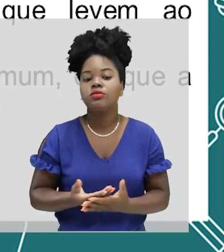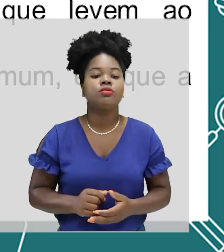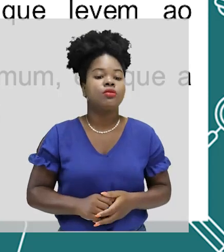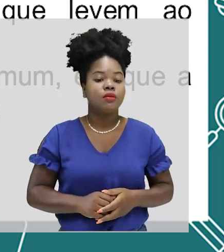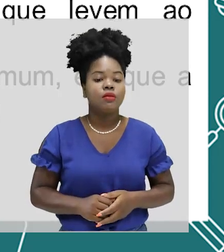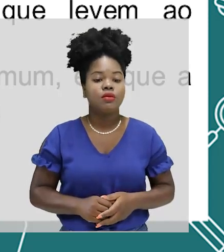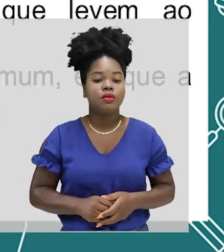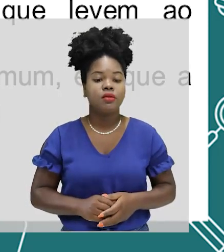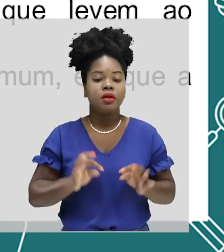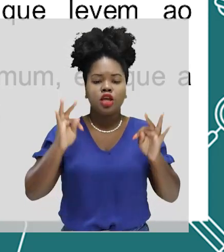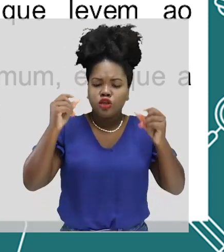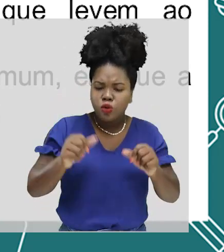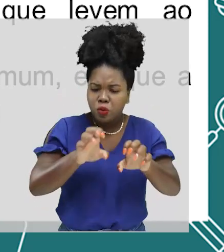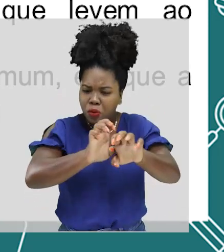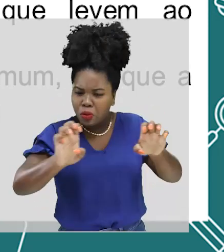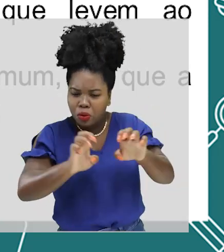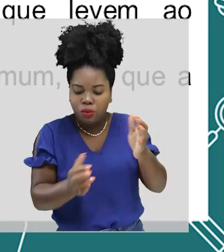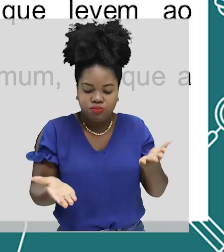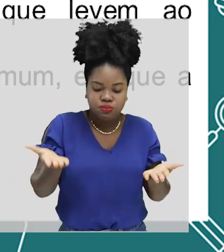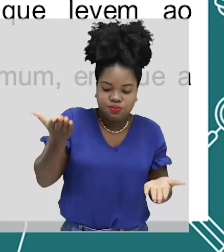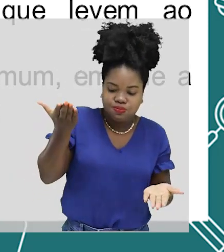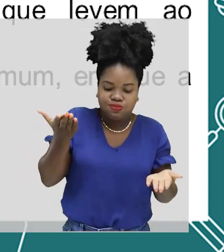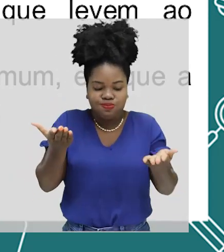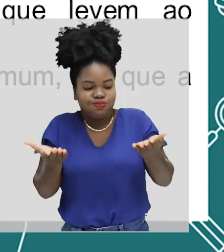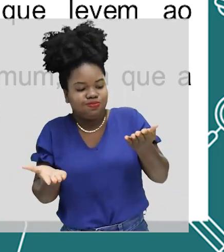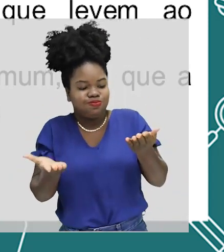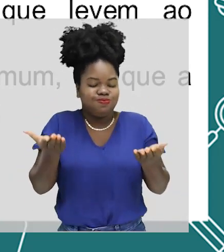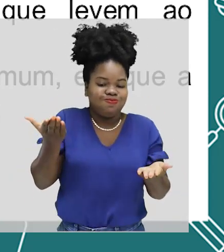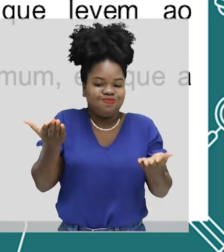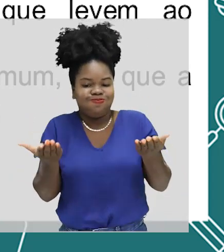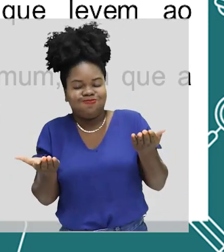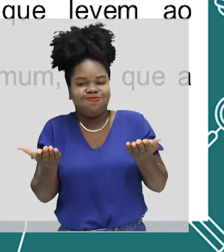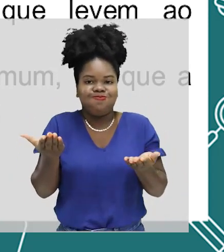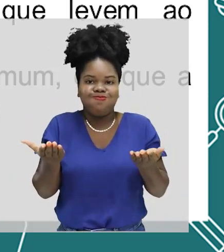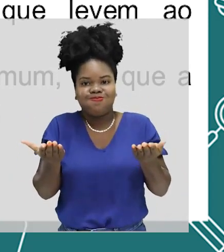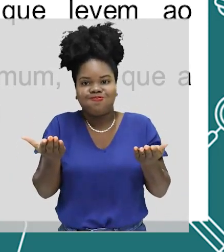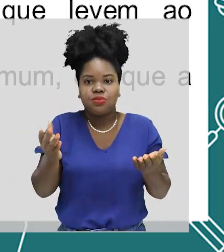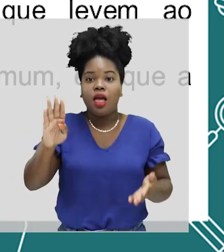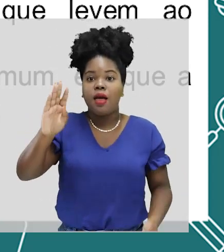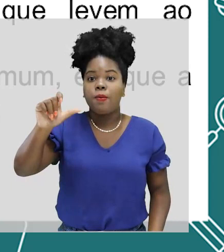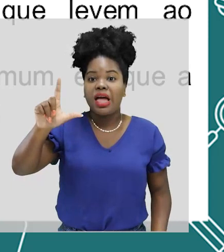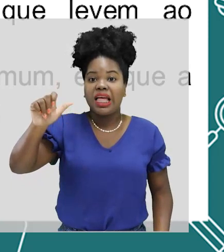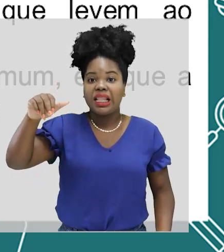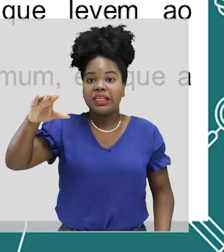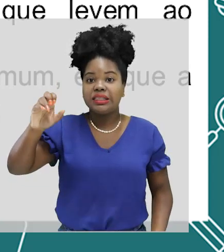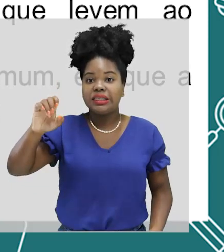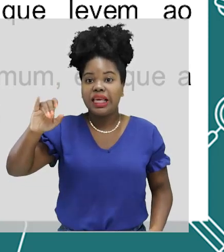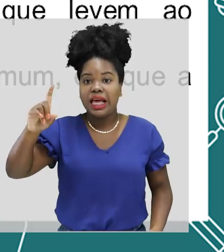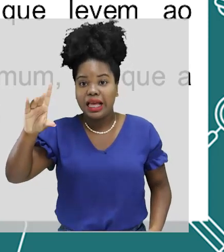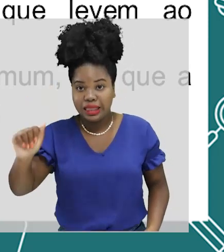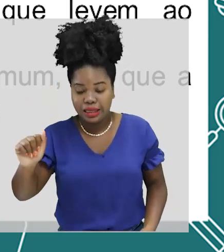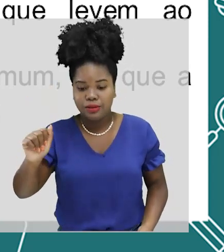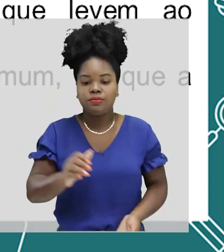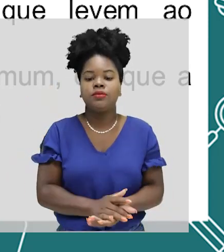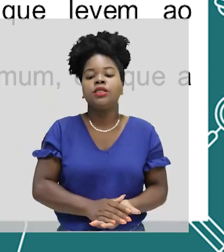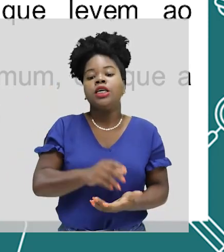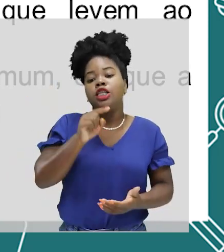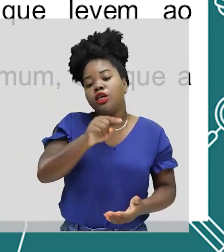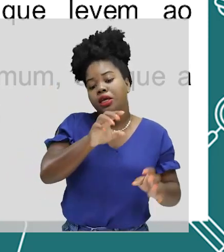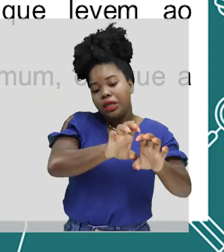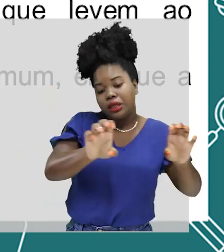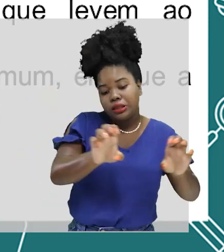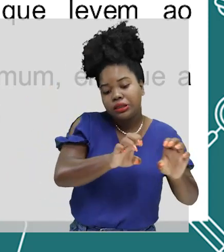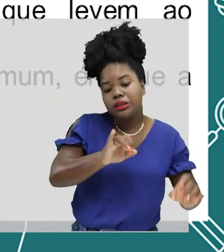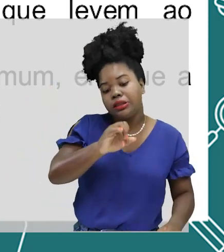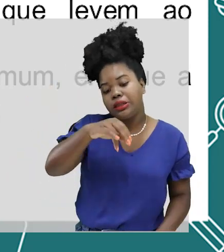todas as equações estejam balanceadas individualmente, certo? Então, aquelas equações